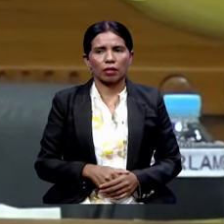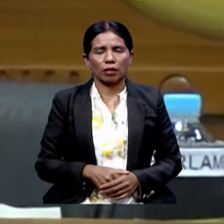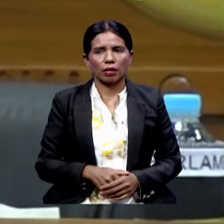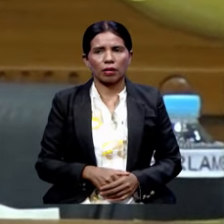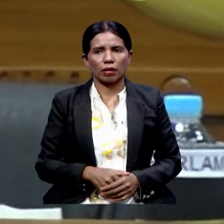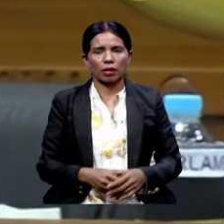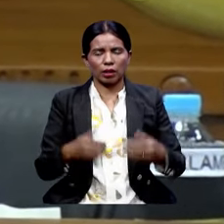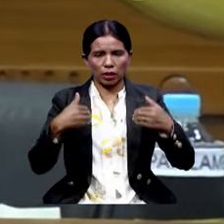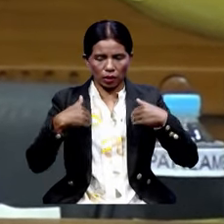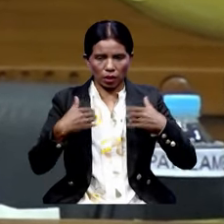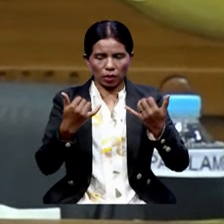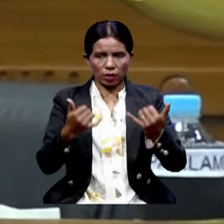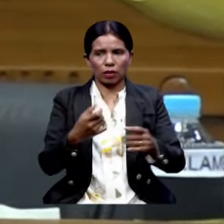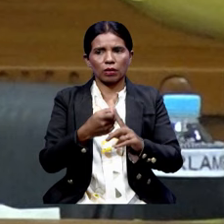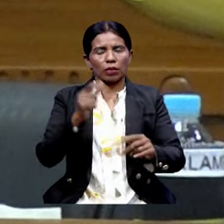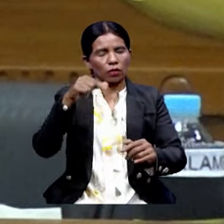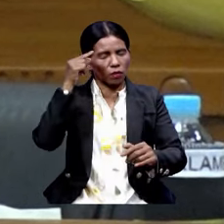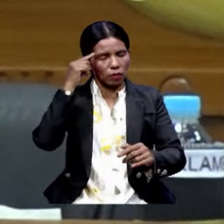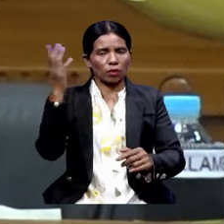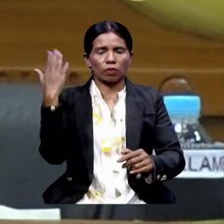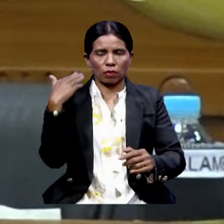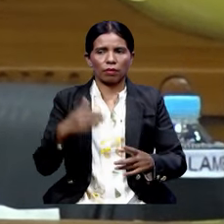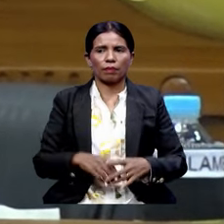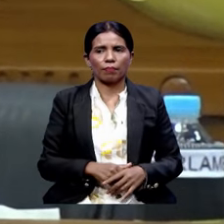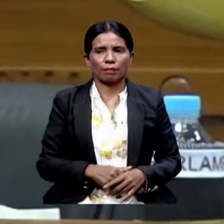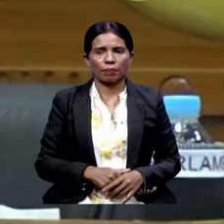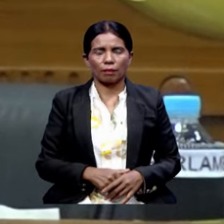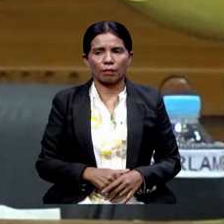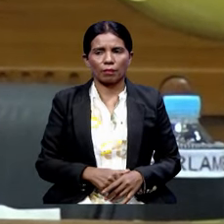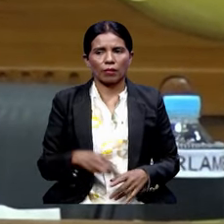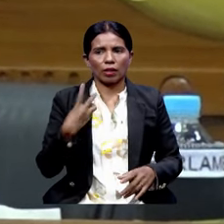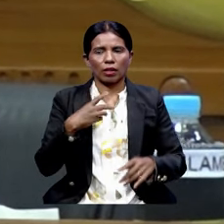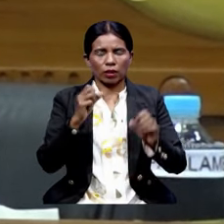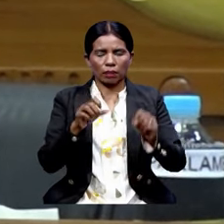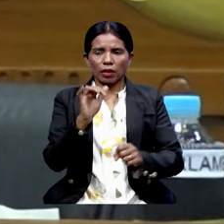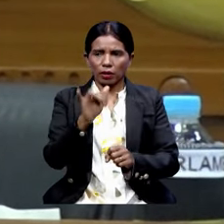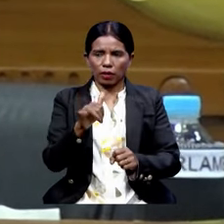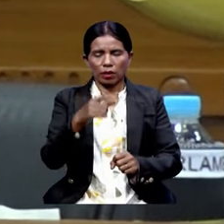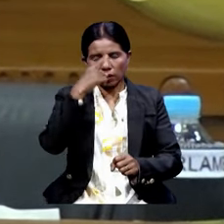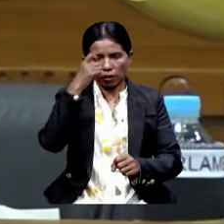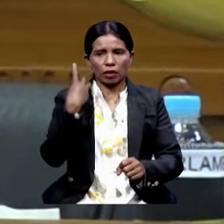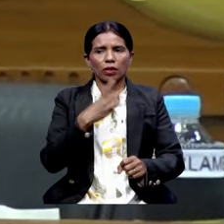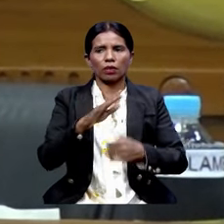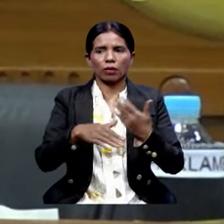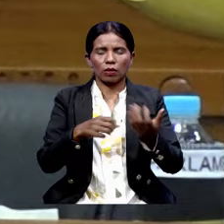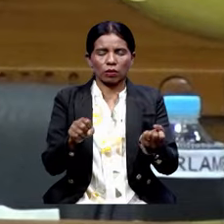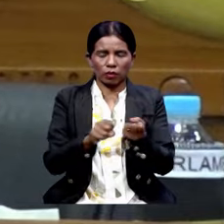Existi agora, mai kira husi governo anterior sira. Ita bel concorda det kata ita hotu